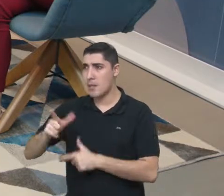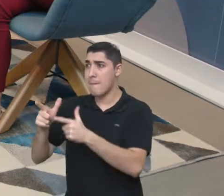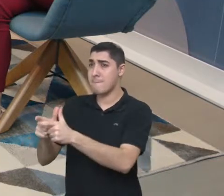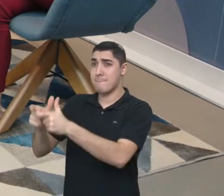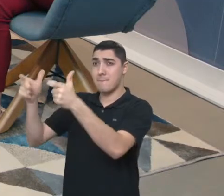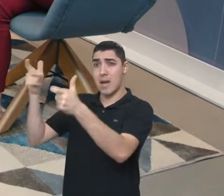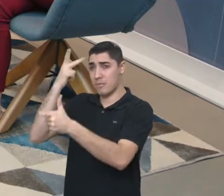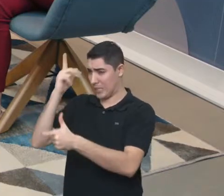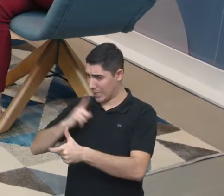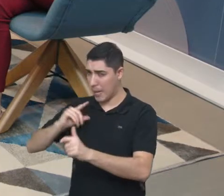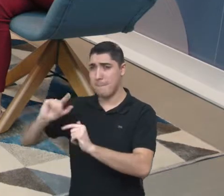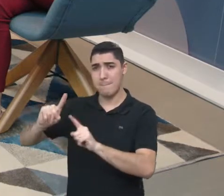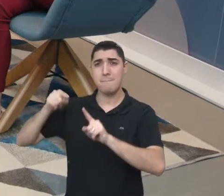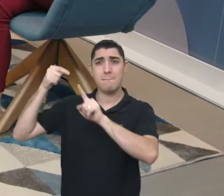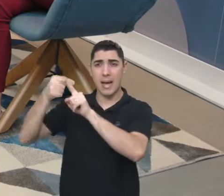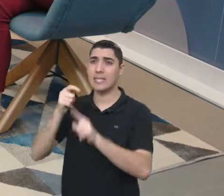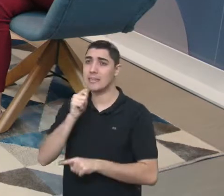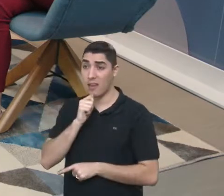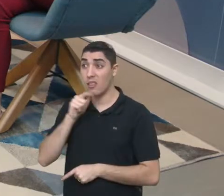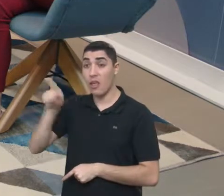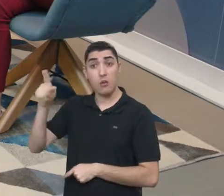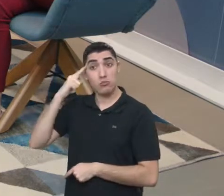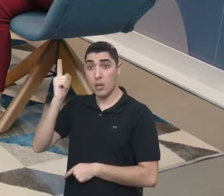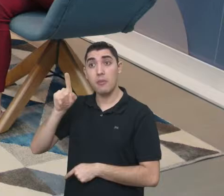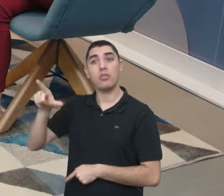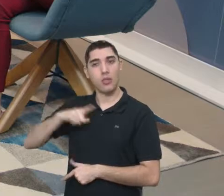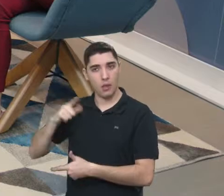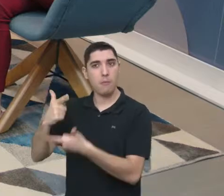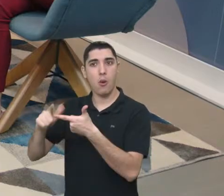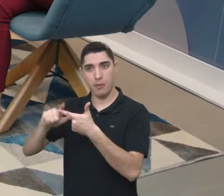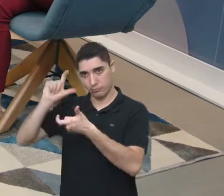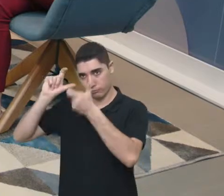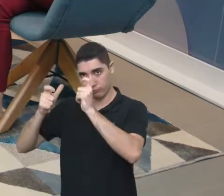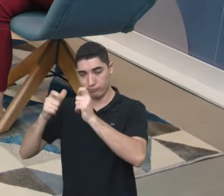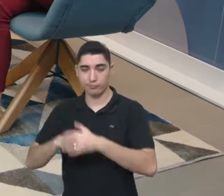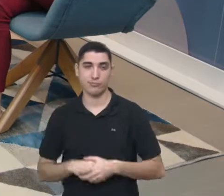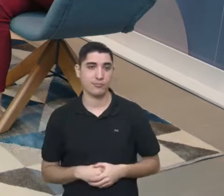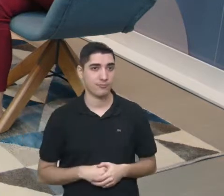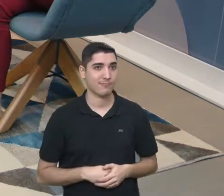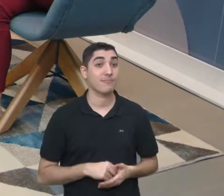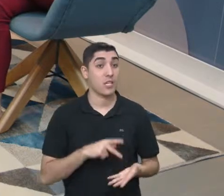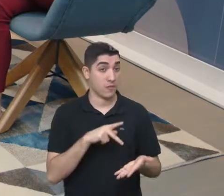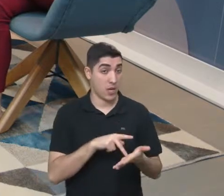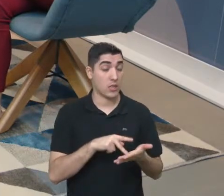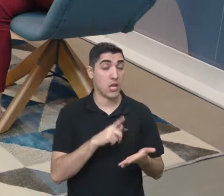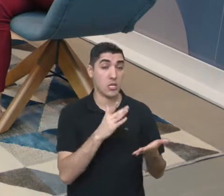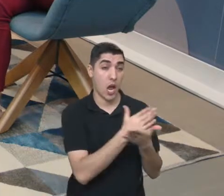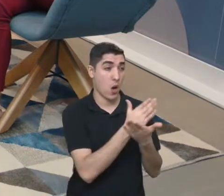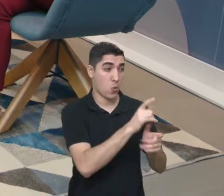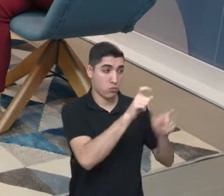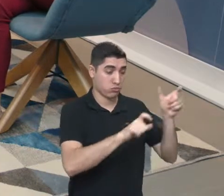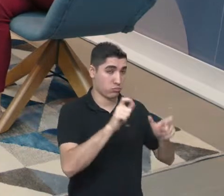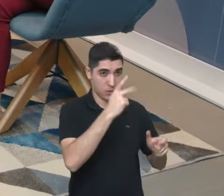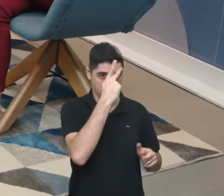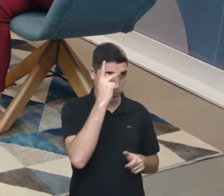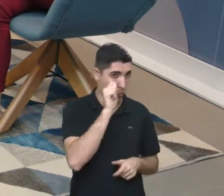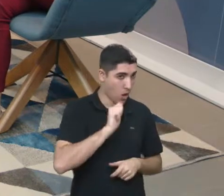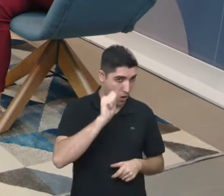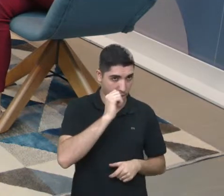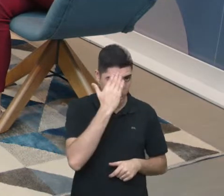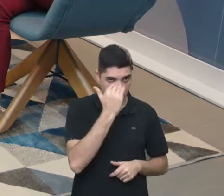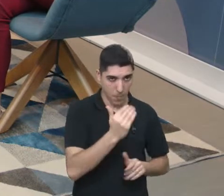que vive e às vezes nem sabe que passa por um transtorno alimentar, né? É verdade. Tem alguns autores que colocam que os